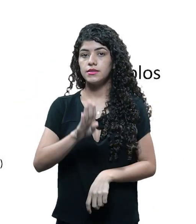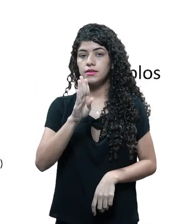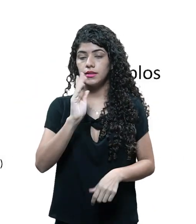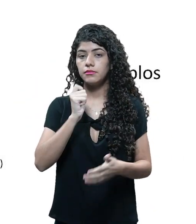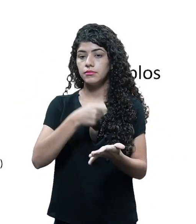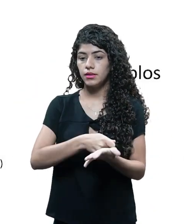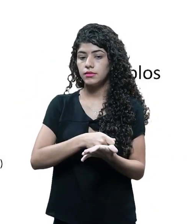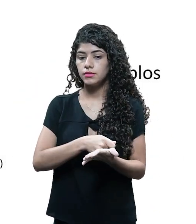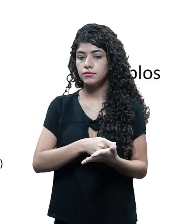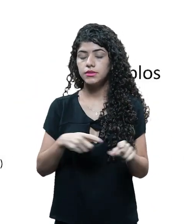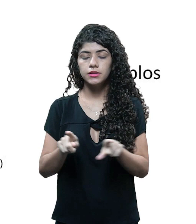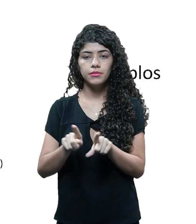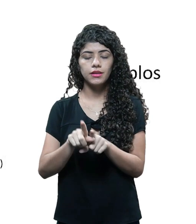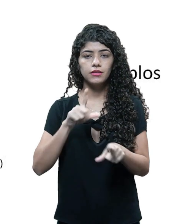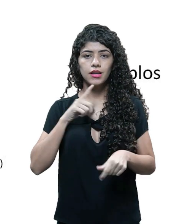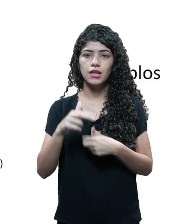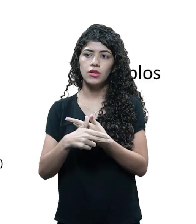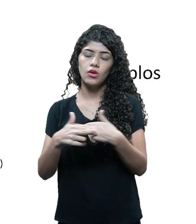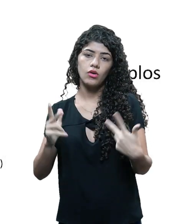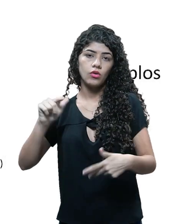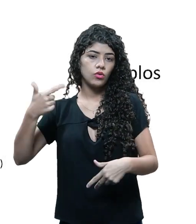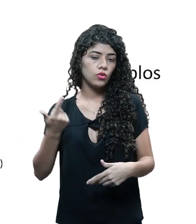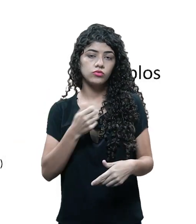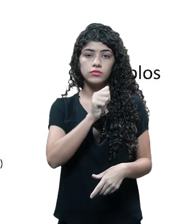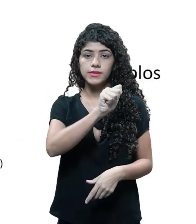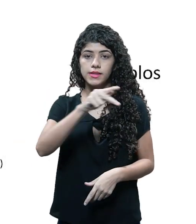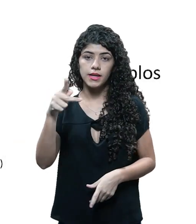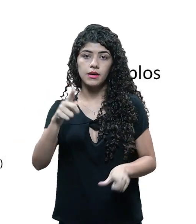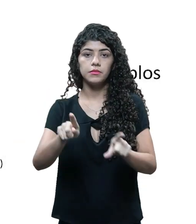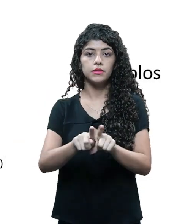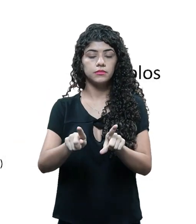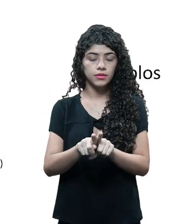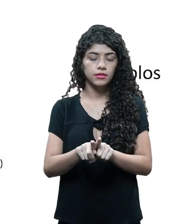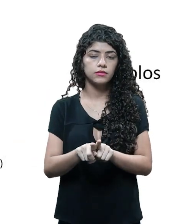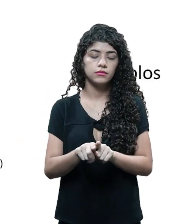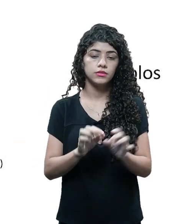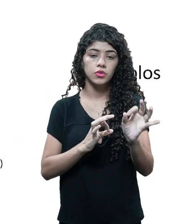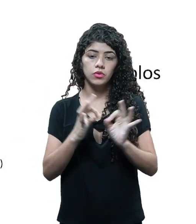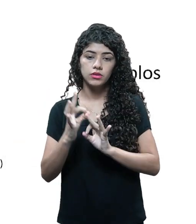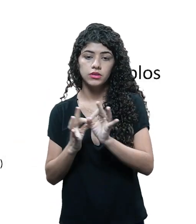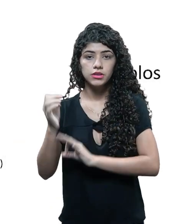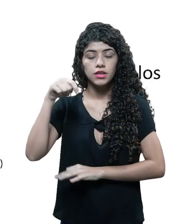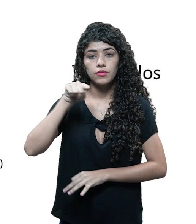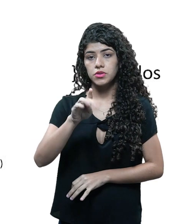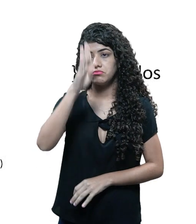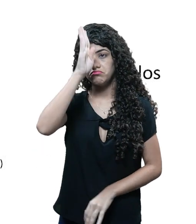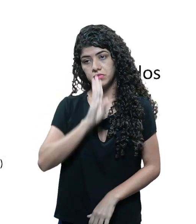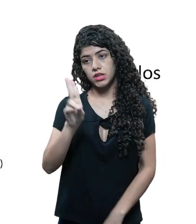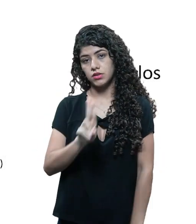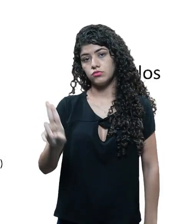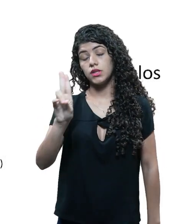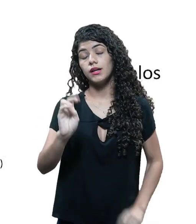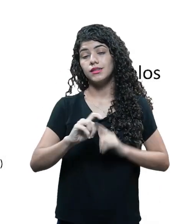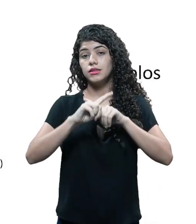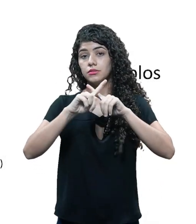mais barato que o Final Draft. Tem outros programas e aplicativos também de formatação que você pode de graça